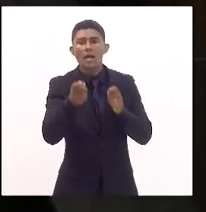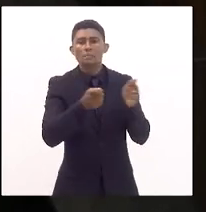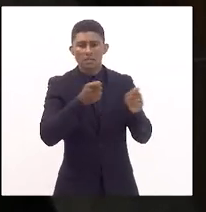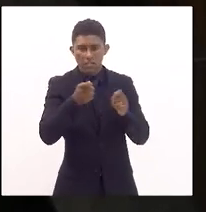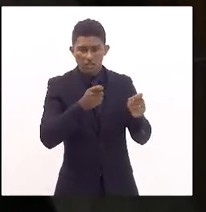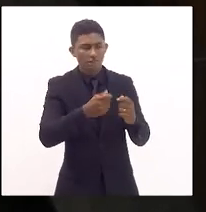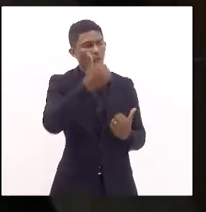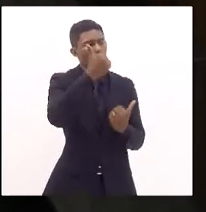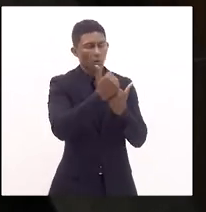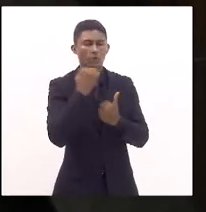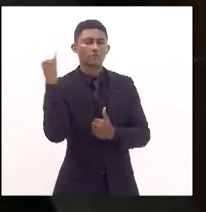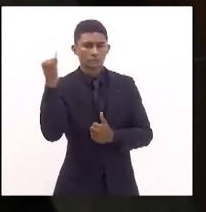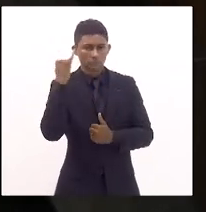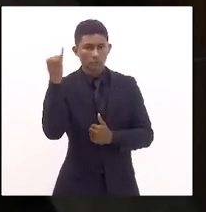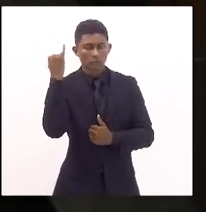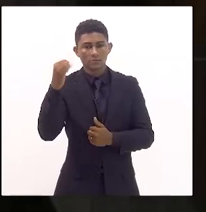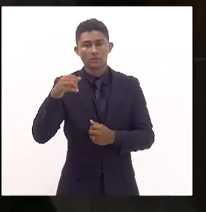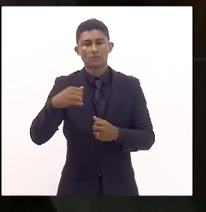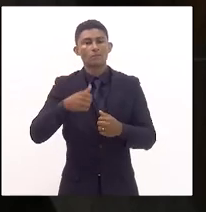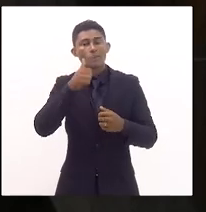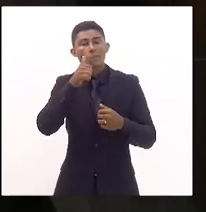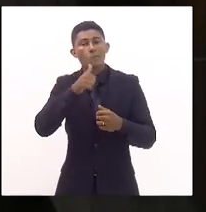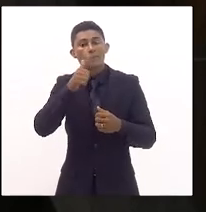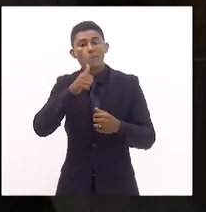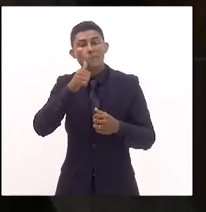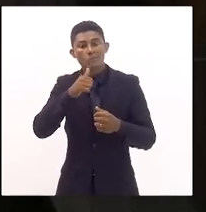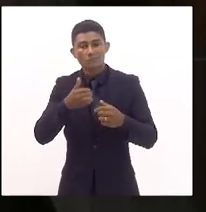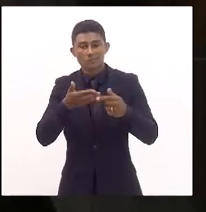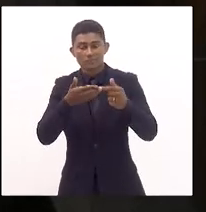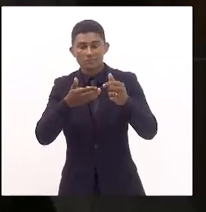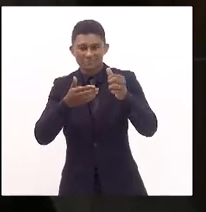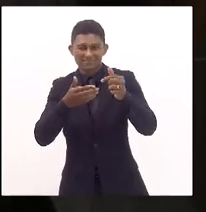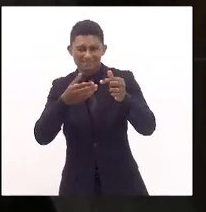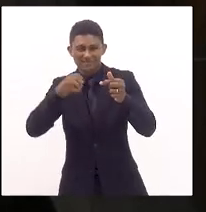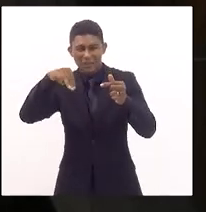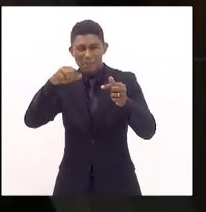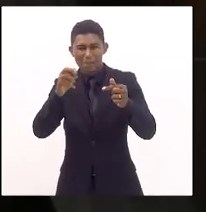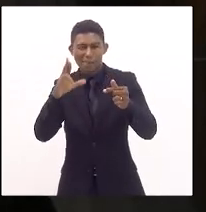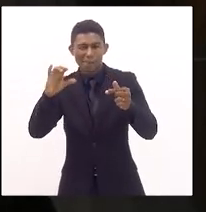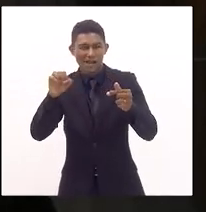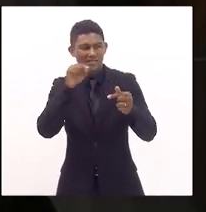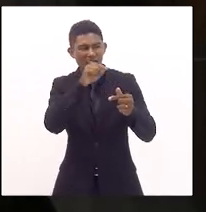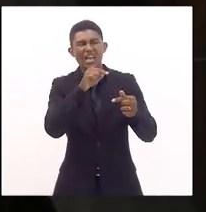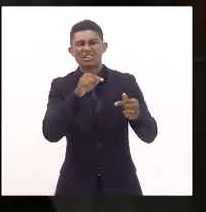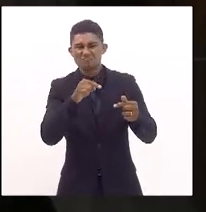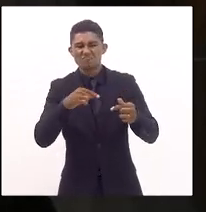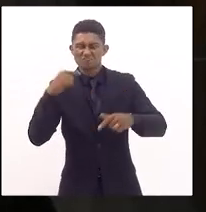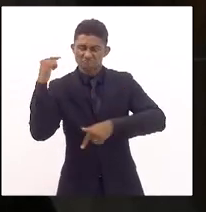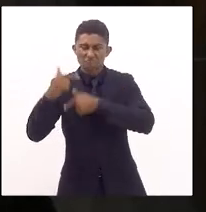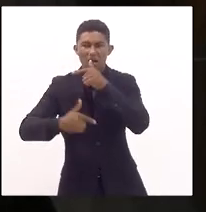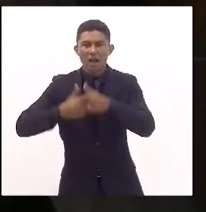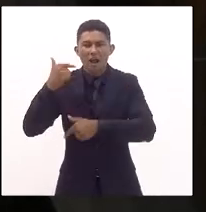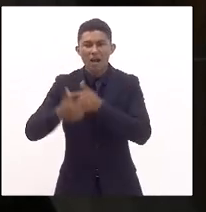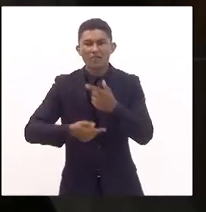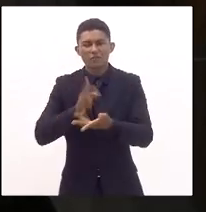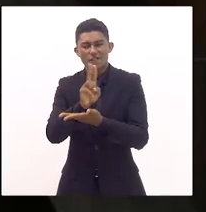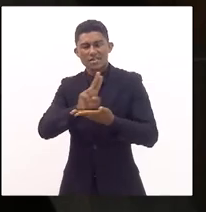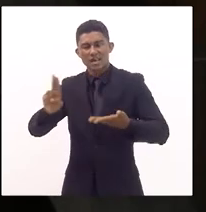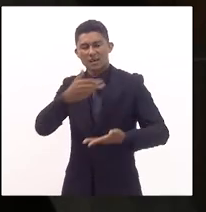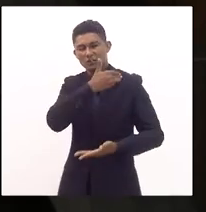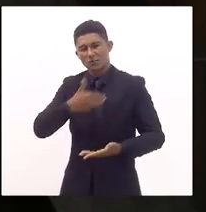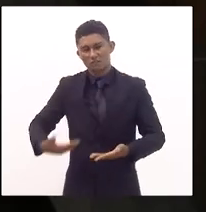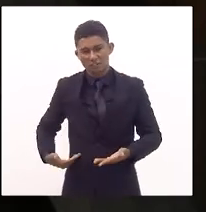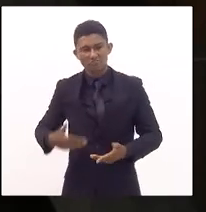administrativo para o funcionamento do curso, e Márcia Meschese é um emblema de servidora pública, dedicada à coisa pública, dedicada à universidade pública,